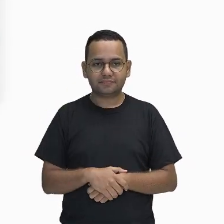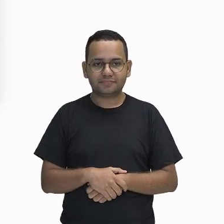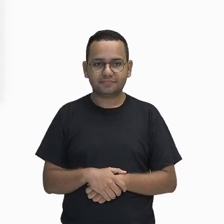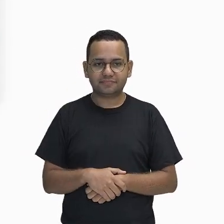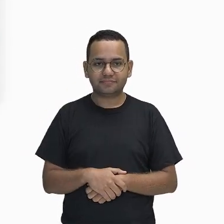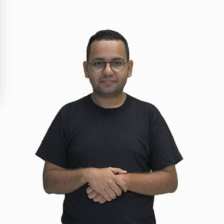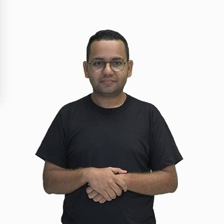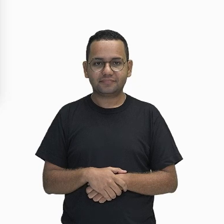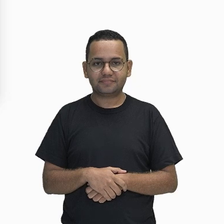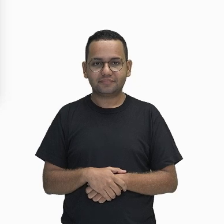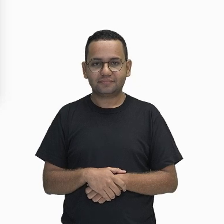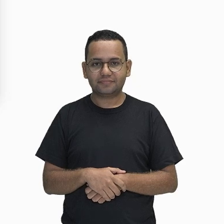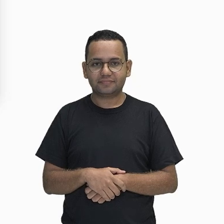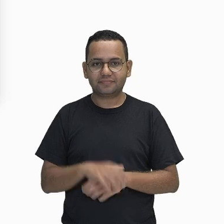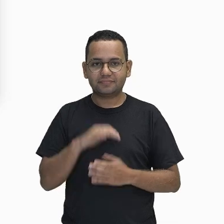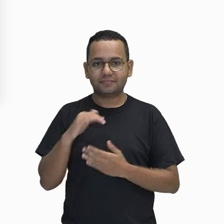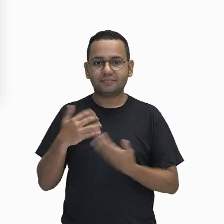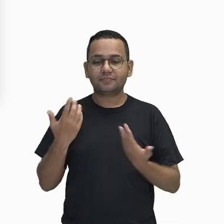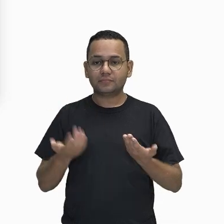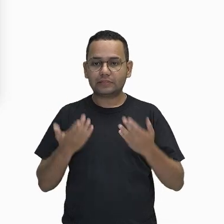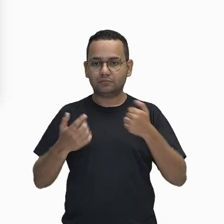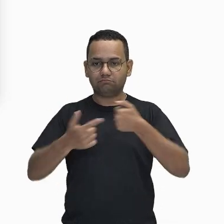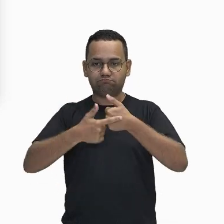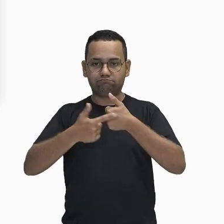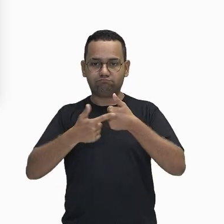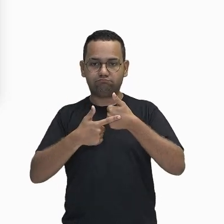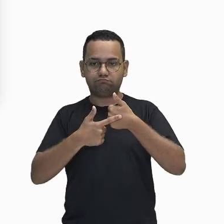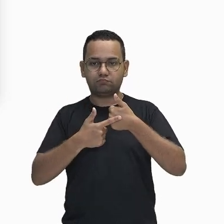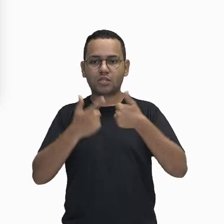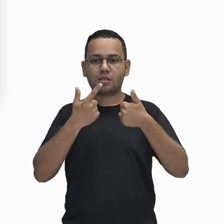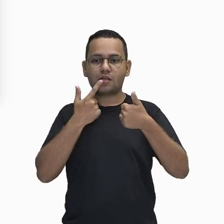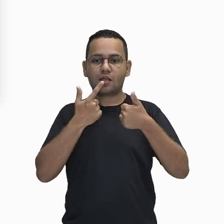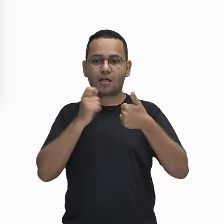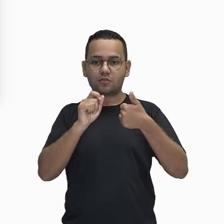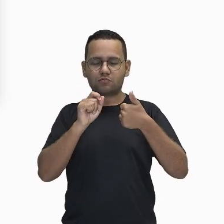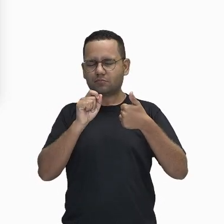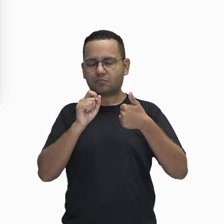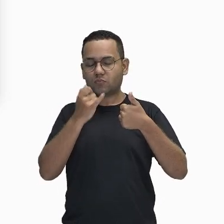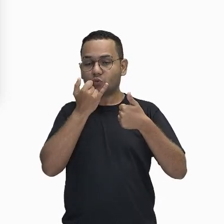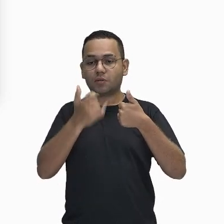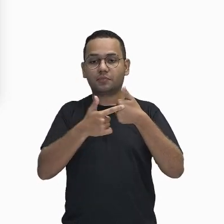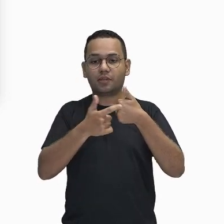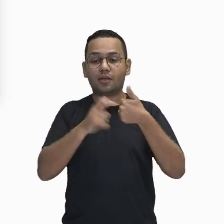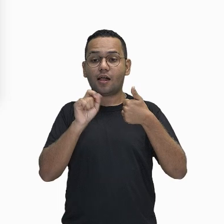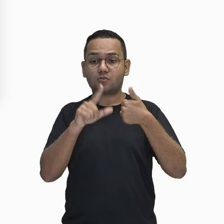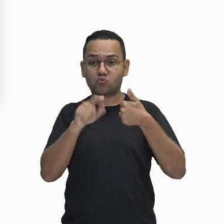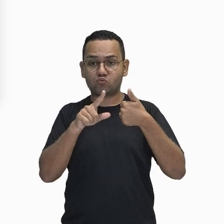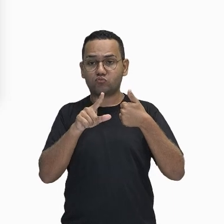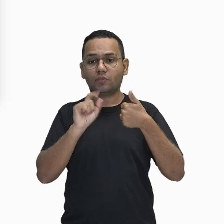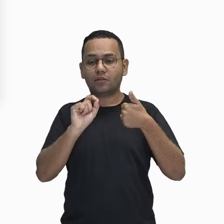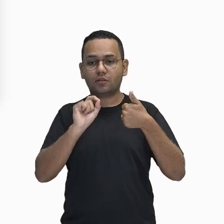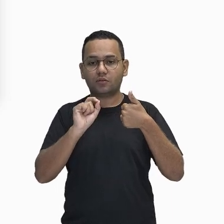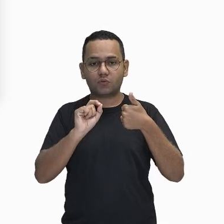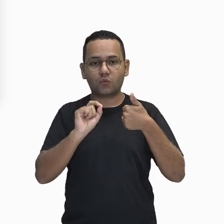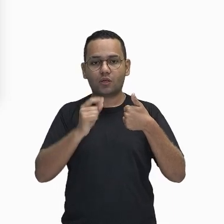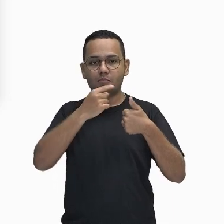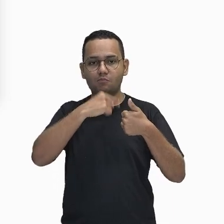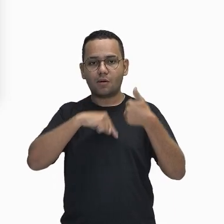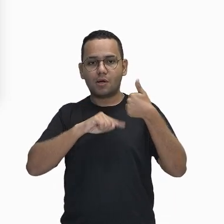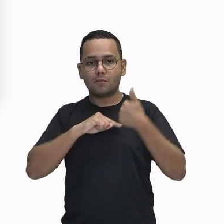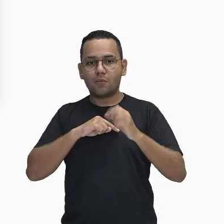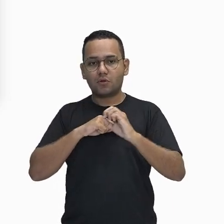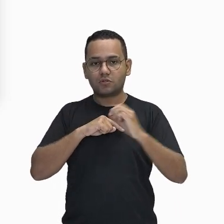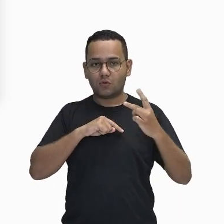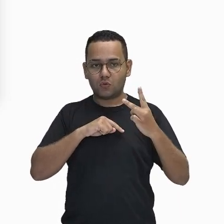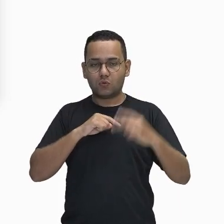Chegando, né, é pouco oxigênio no sangue e rico em gás carbônico, proveniente do corpo,